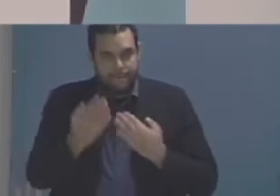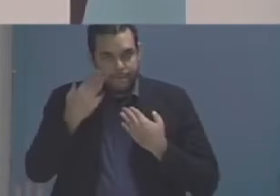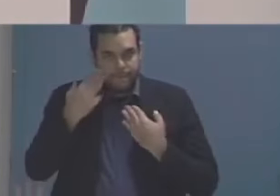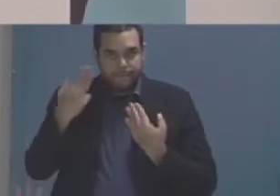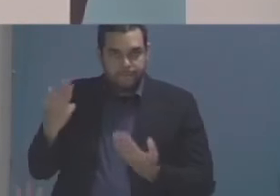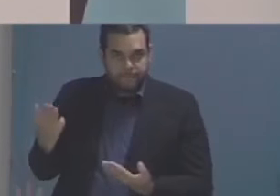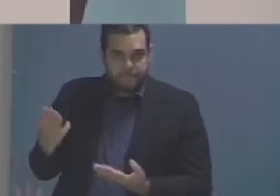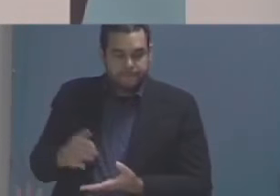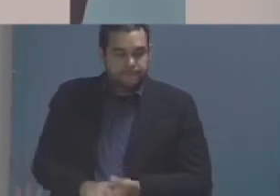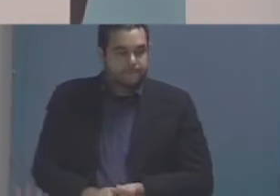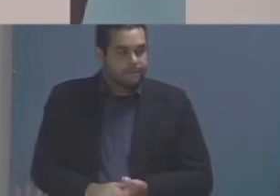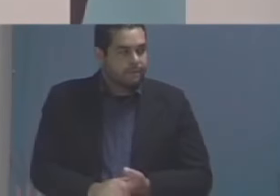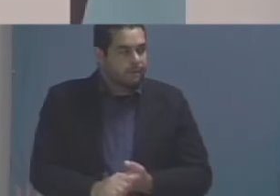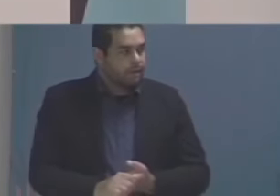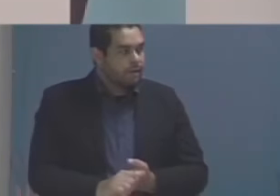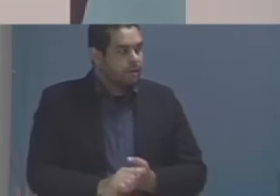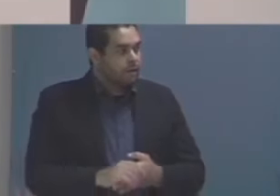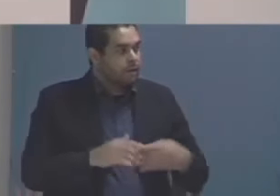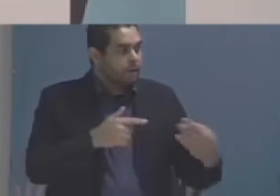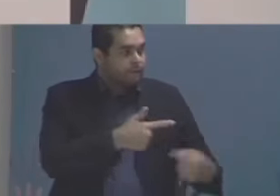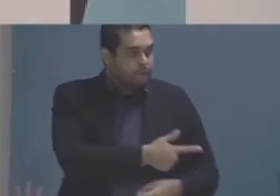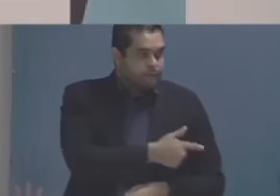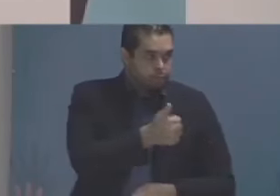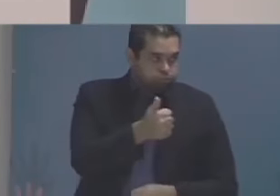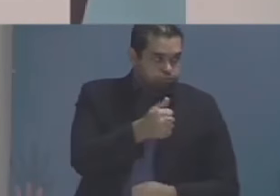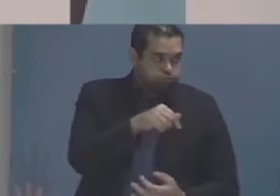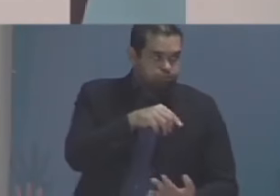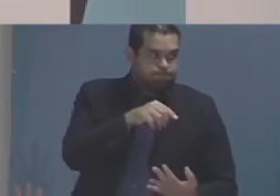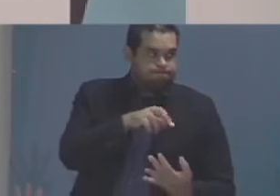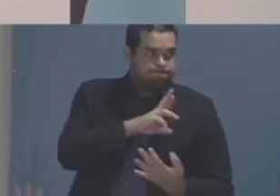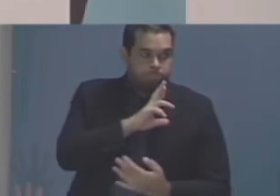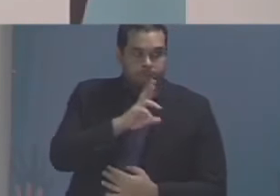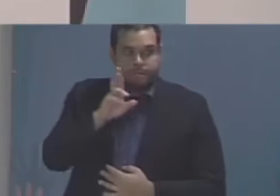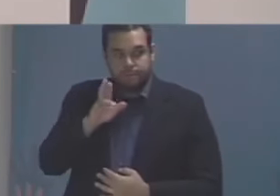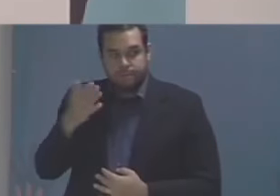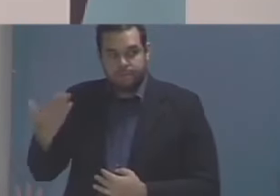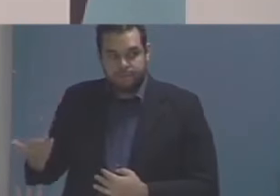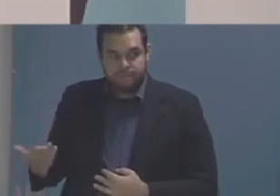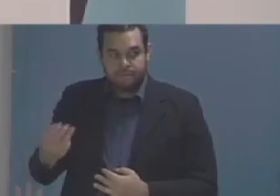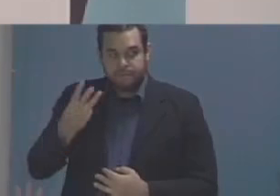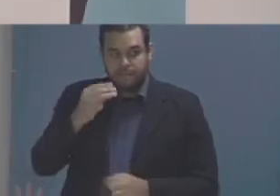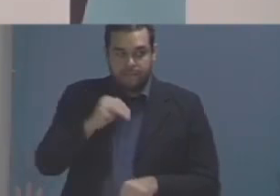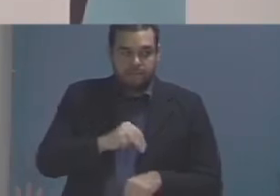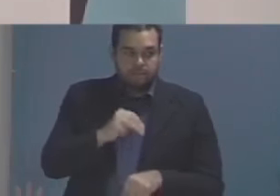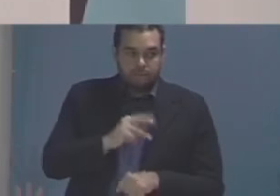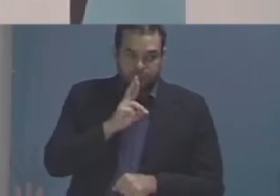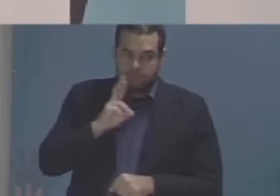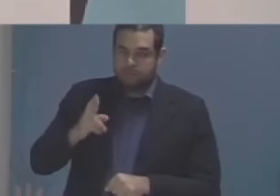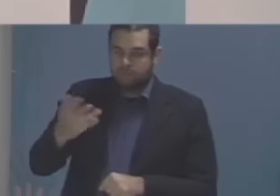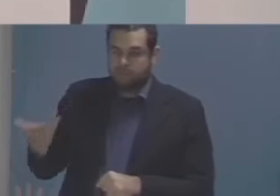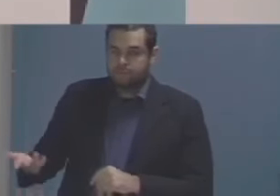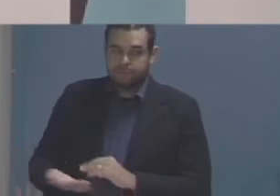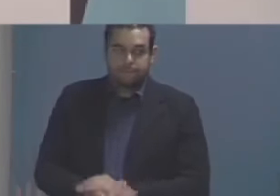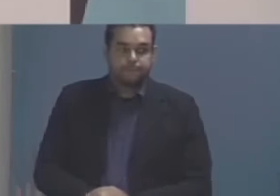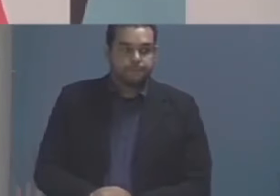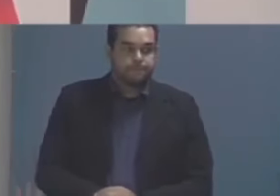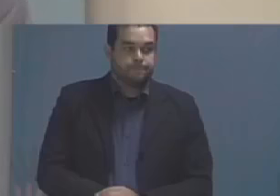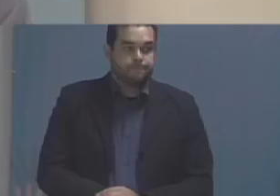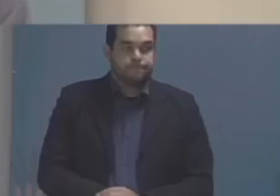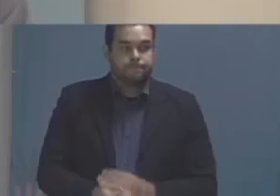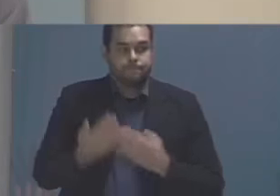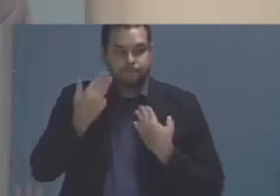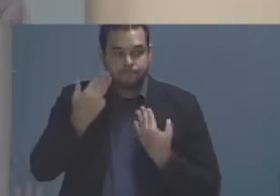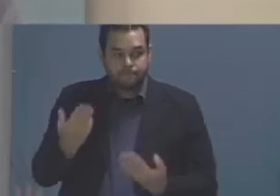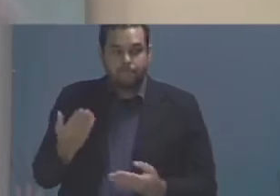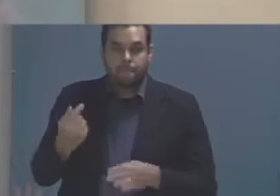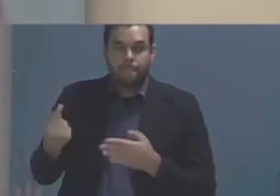Obrigado, candidato. Convido o candidato Luiz Anunciação, que terá 3 minutos para a sua resposta.